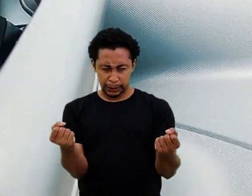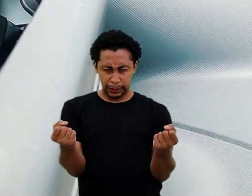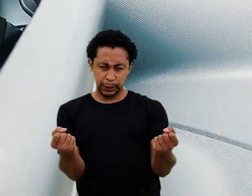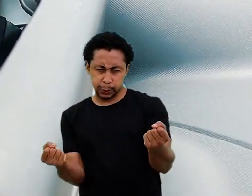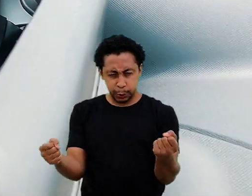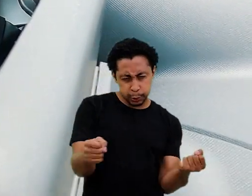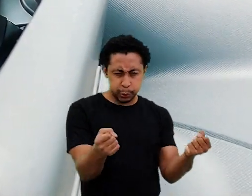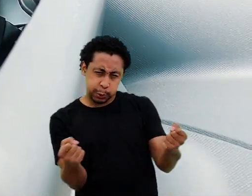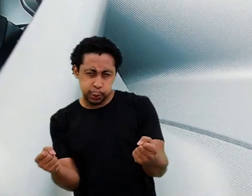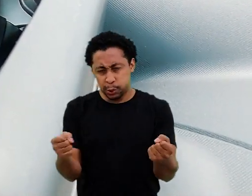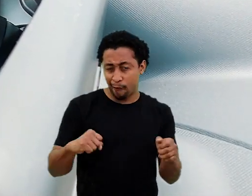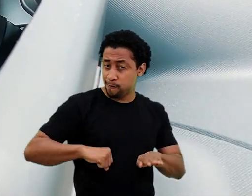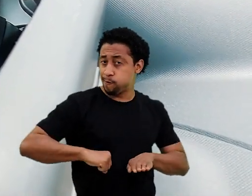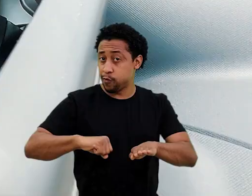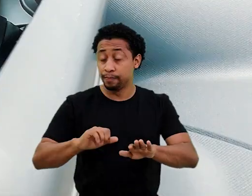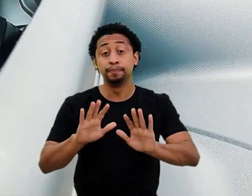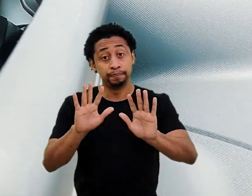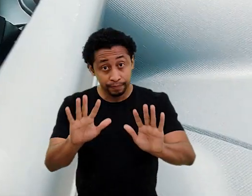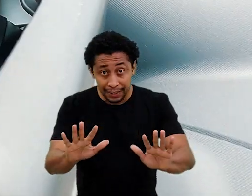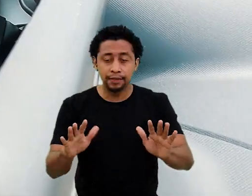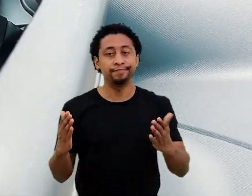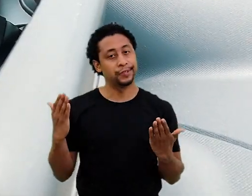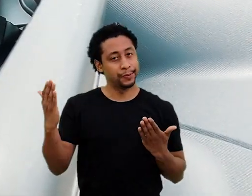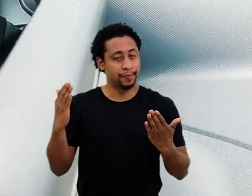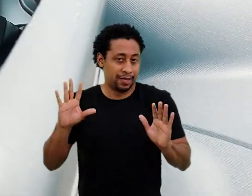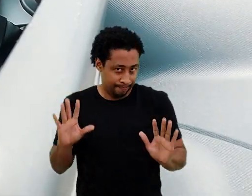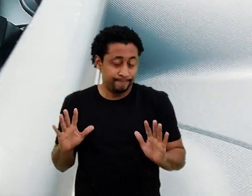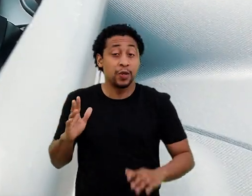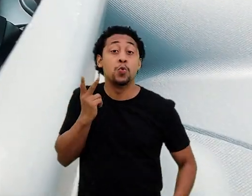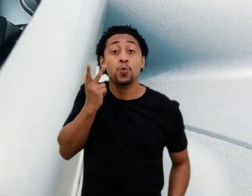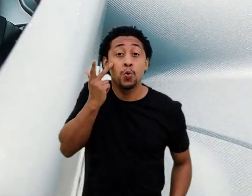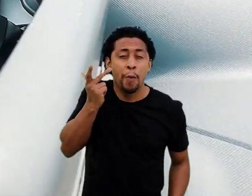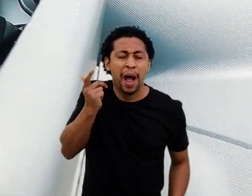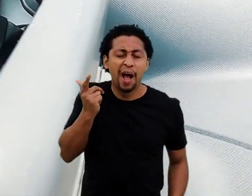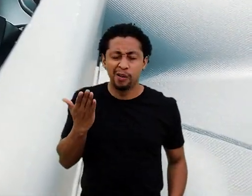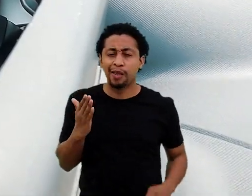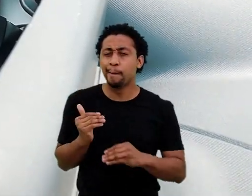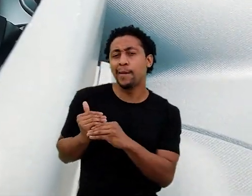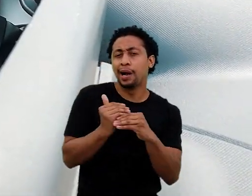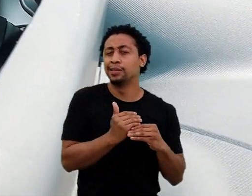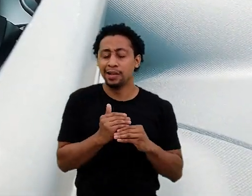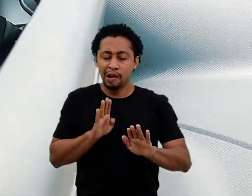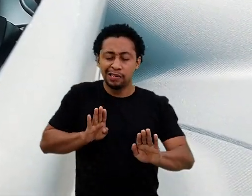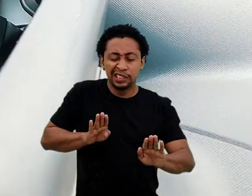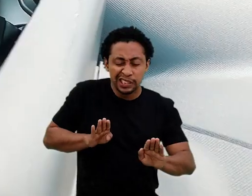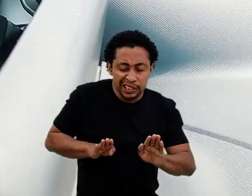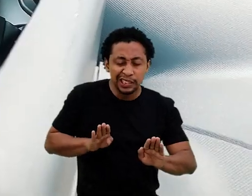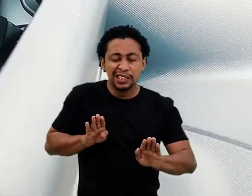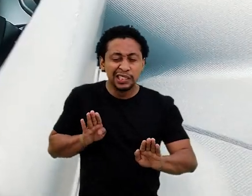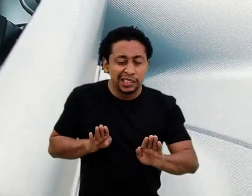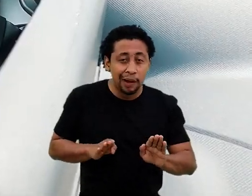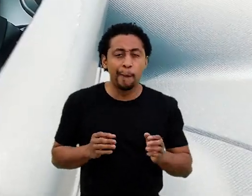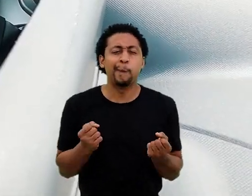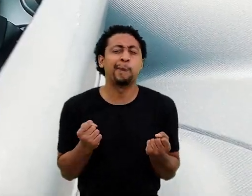ardida, e não necessariamente para performance, porque a programação normal, padrão aqui do pedal, ele é um pouquinho pesado, justamente para você